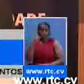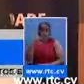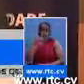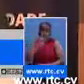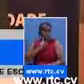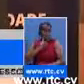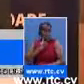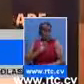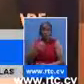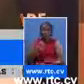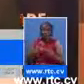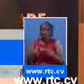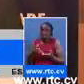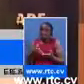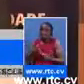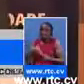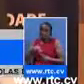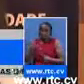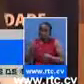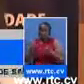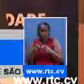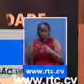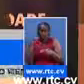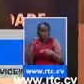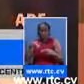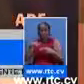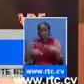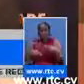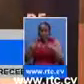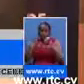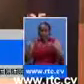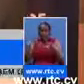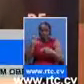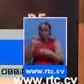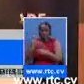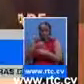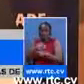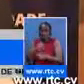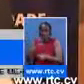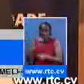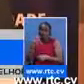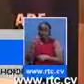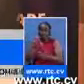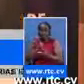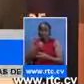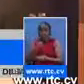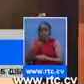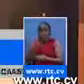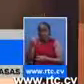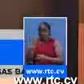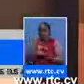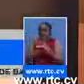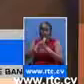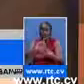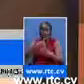mulher, qualquer micro, pequenas e médias empresas de Santo António Bravo, tenham mesmas condições de acesso aos programas de que um jovem na